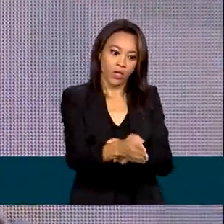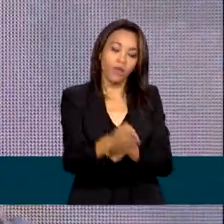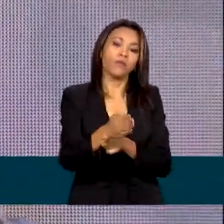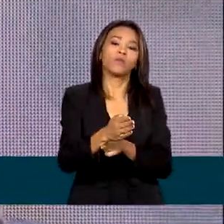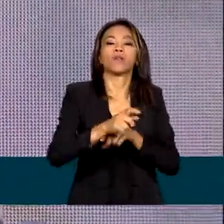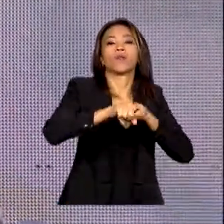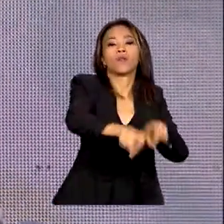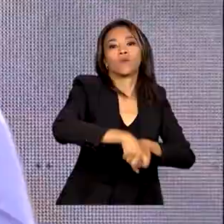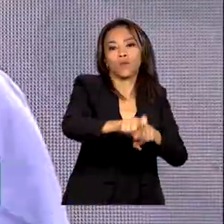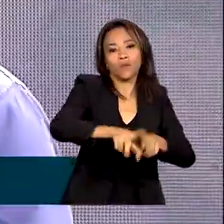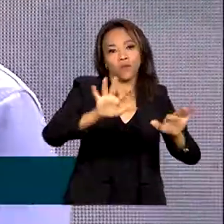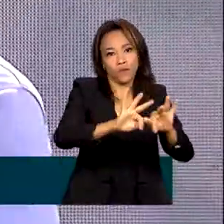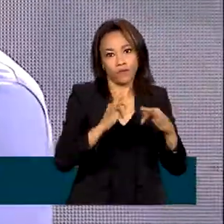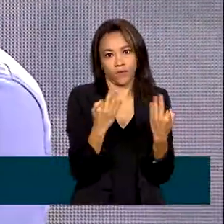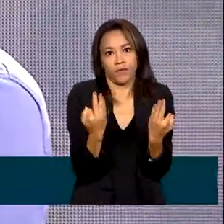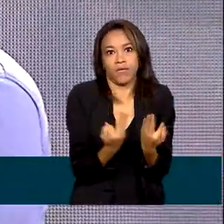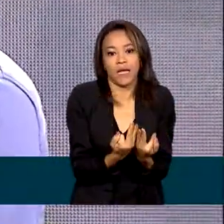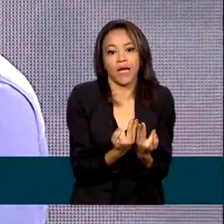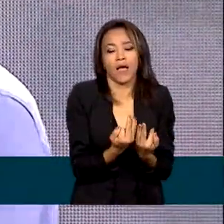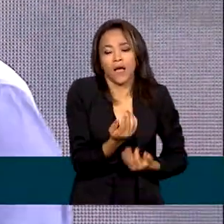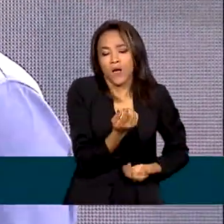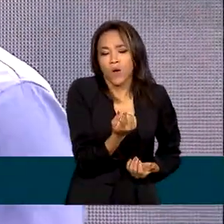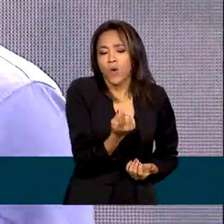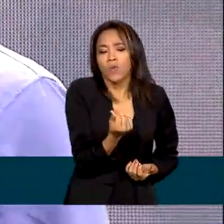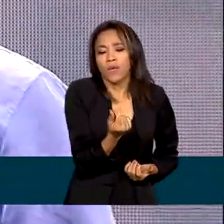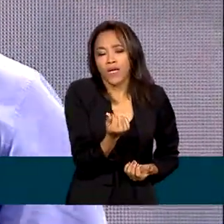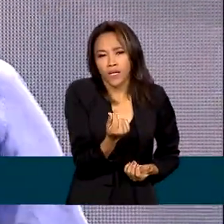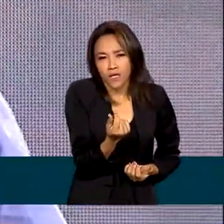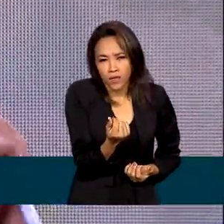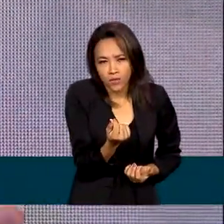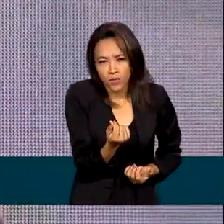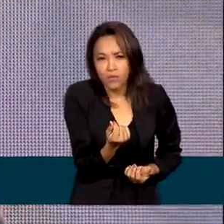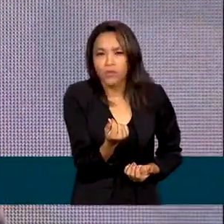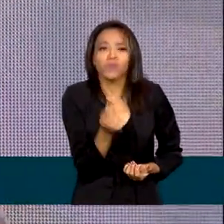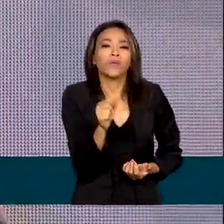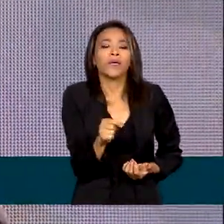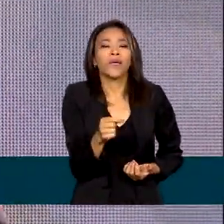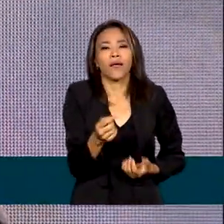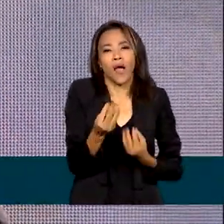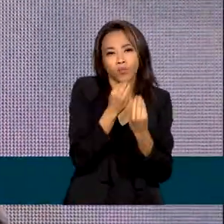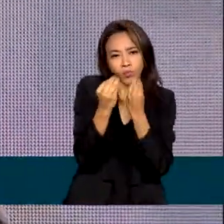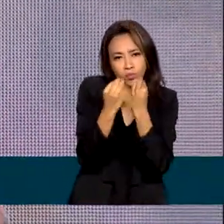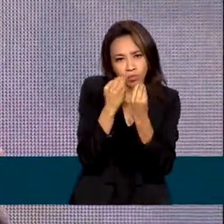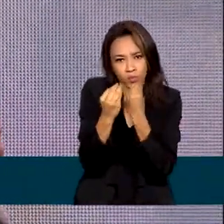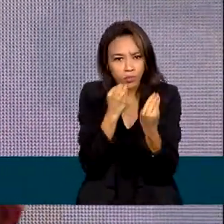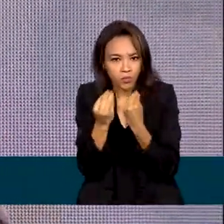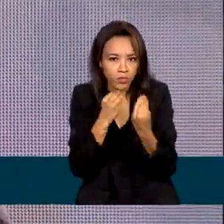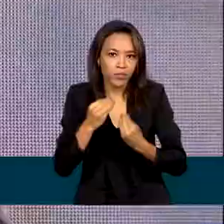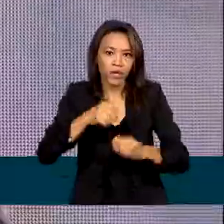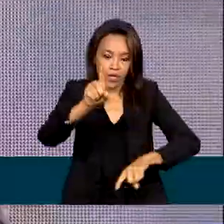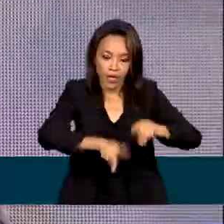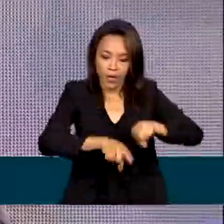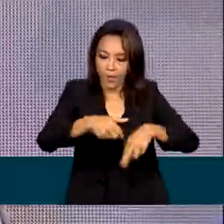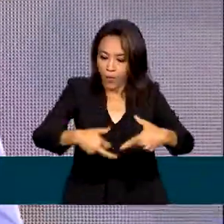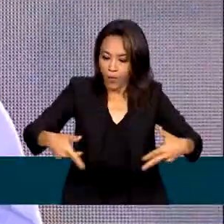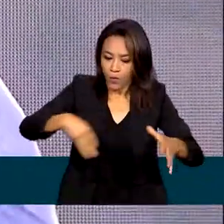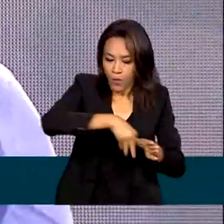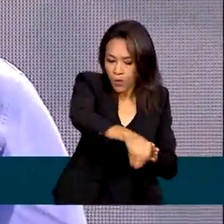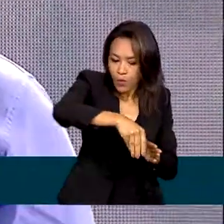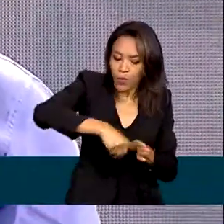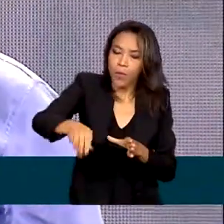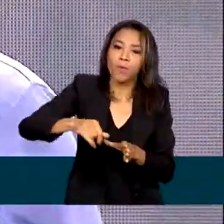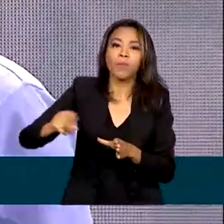agricultura familiar, a preço de mercado, alimentos produzidos pelas